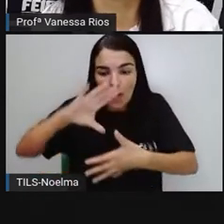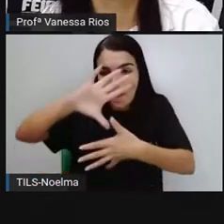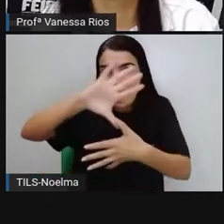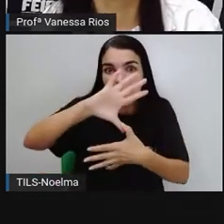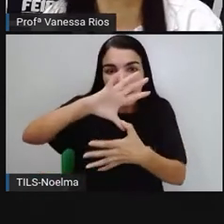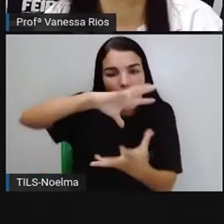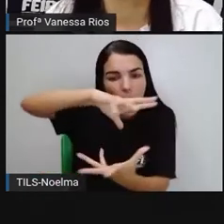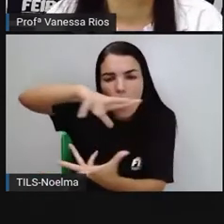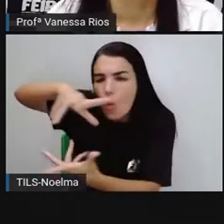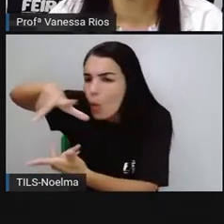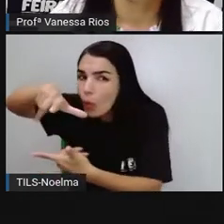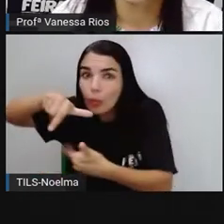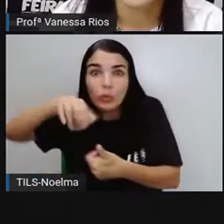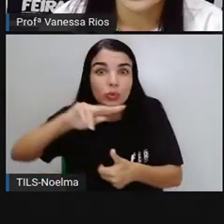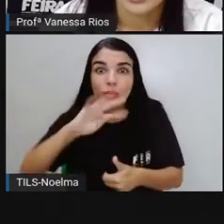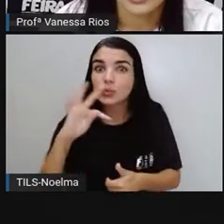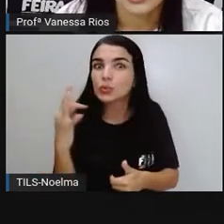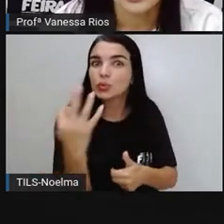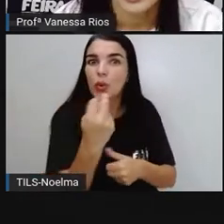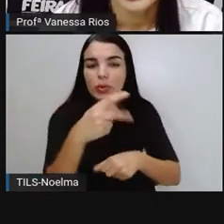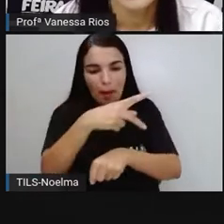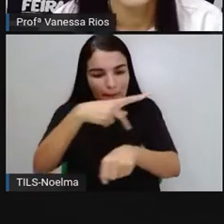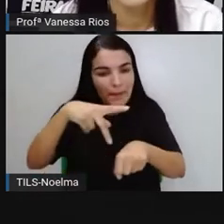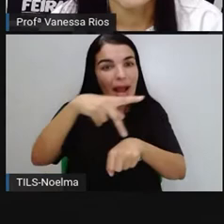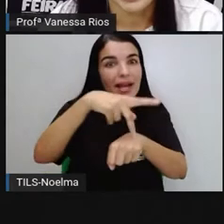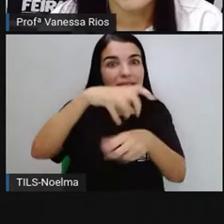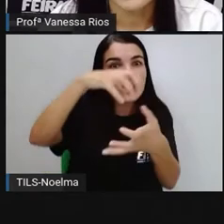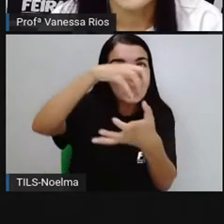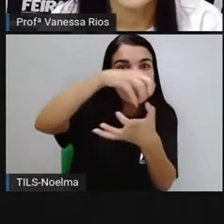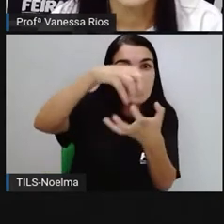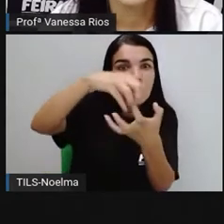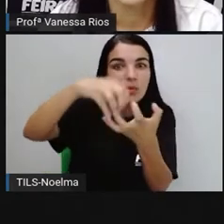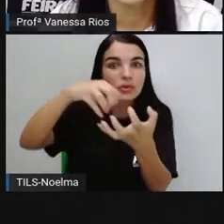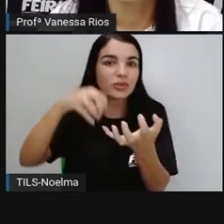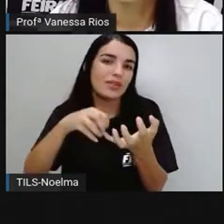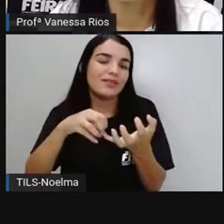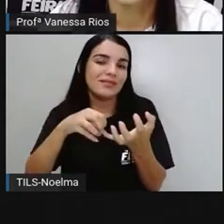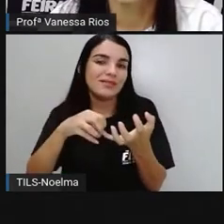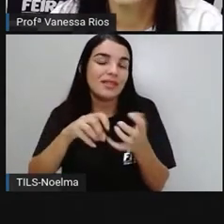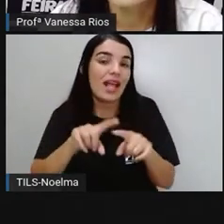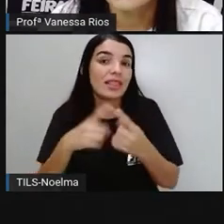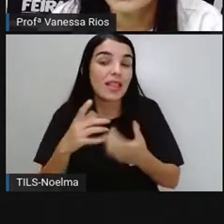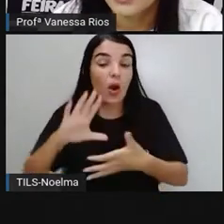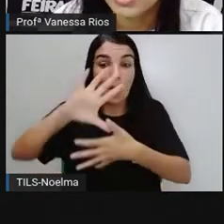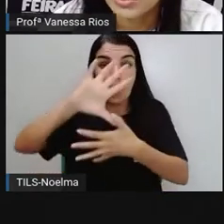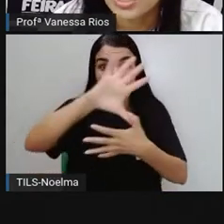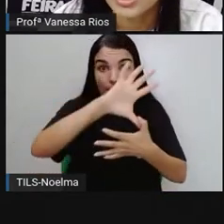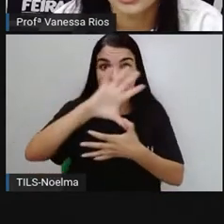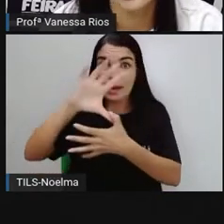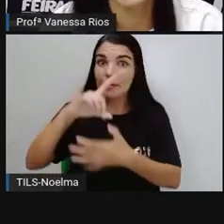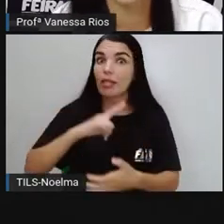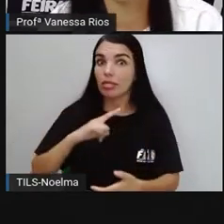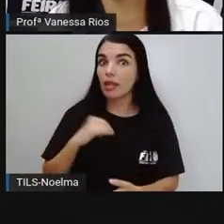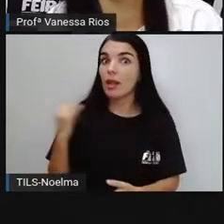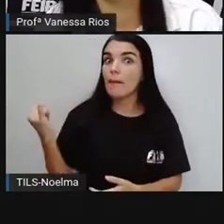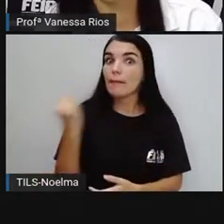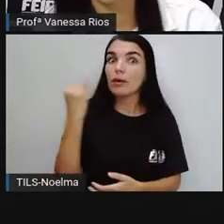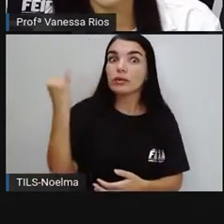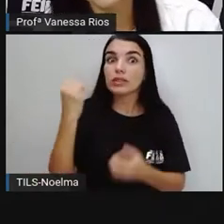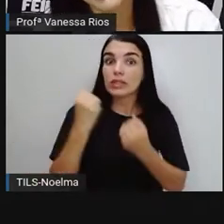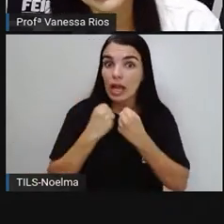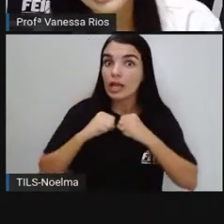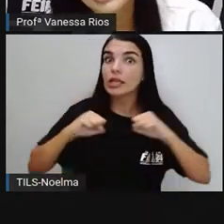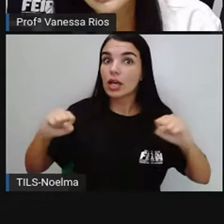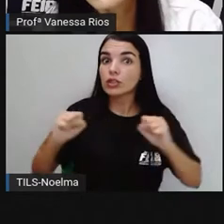os países e continentes. E os mapas, eles têm aí uma importância muito grande quando a gente pensa